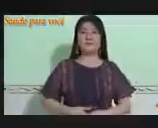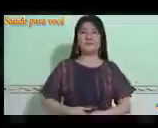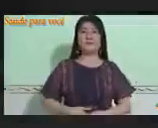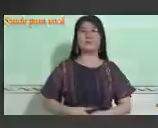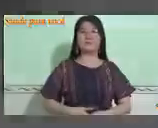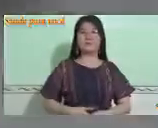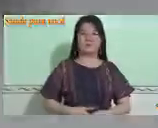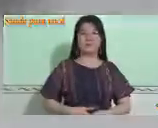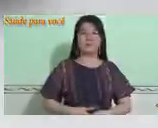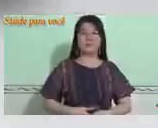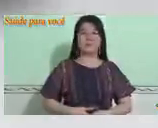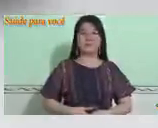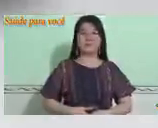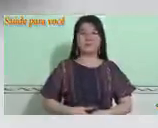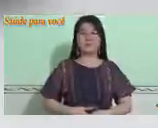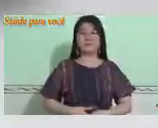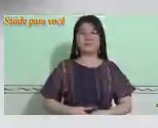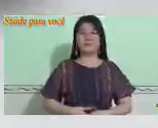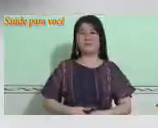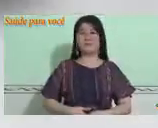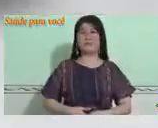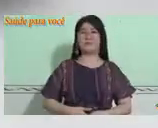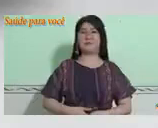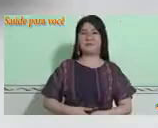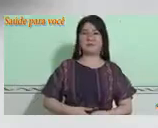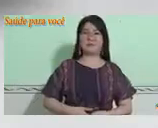reação após a queda.